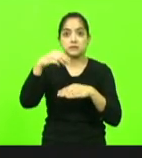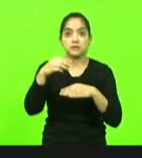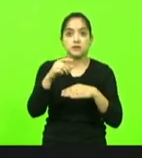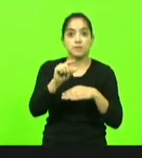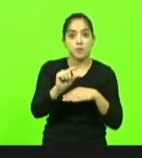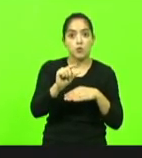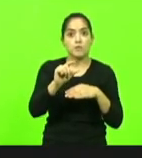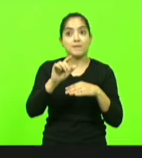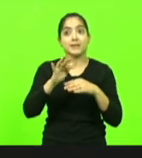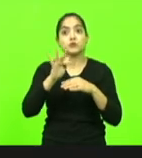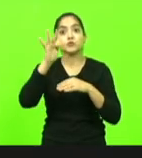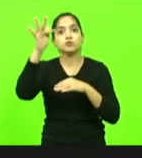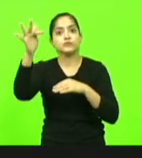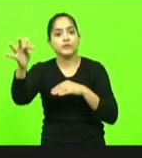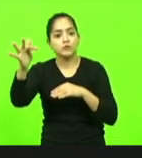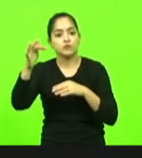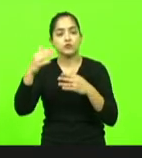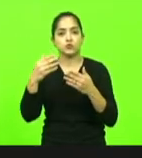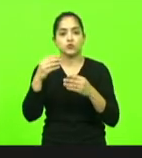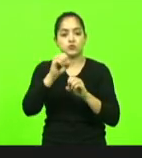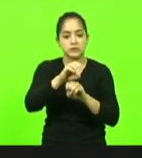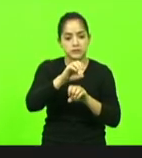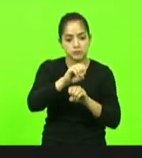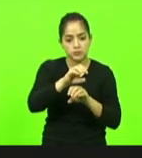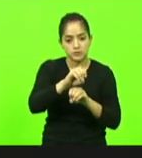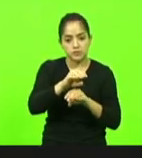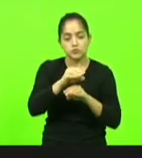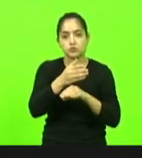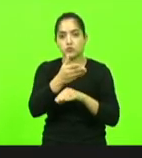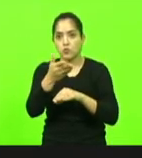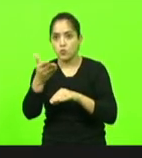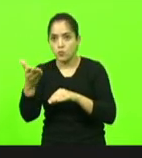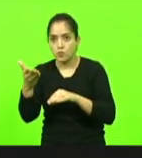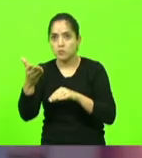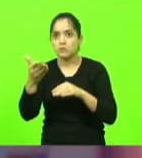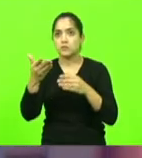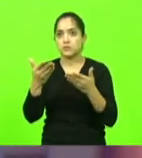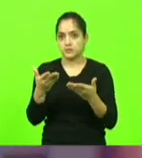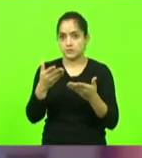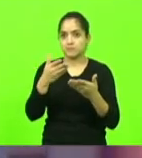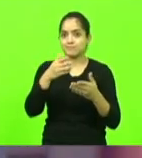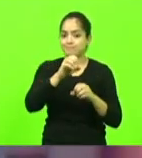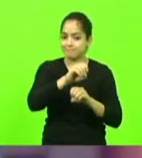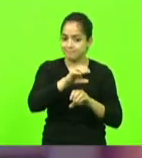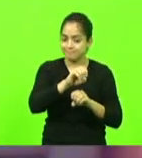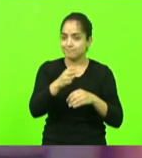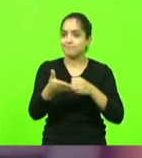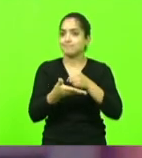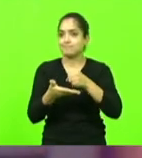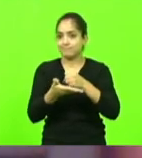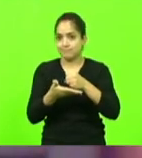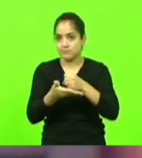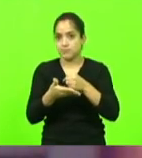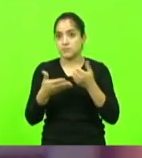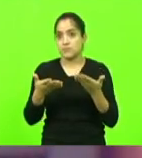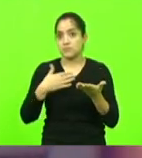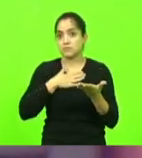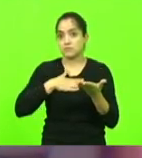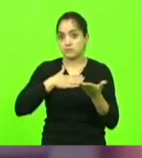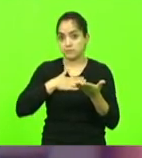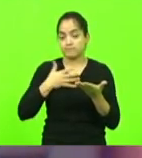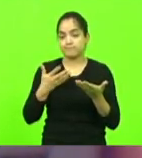para o futuro da educação com mestres e doutores na educação básica. É isso que eu desejo. Então,